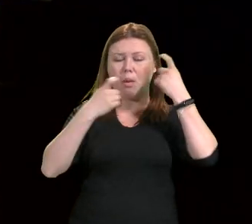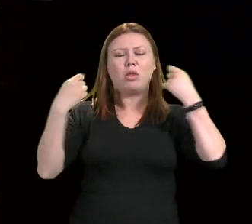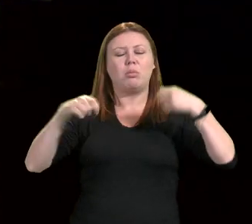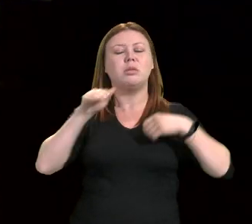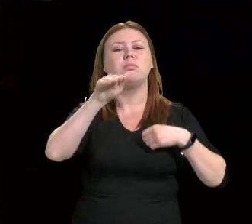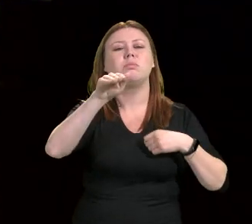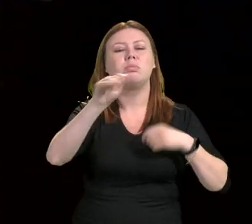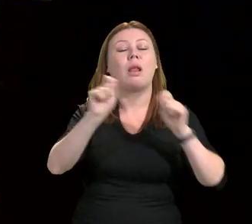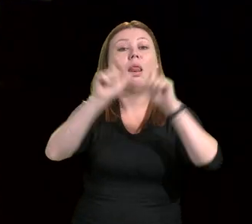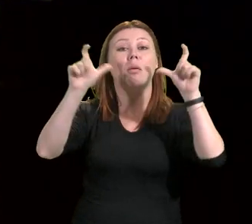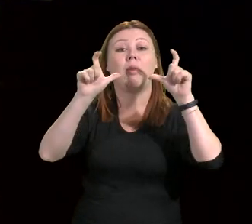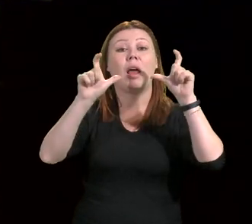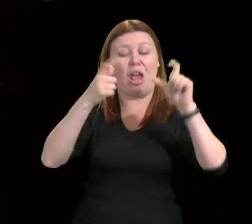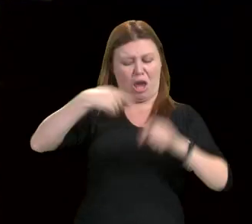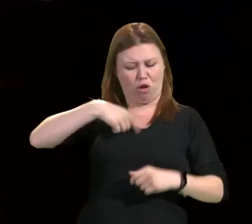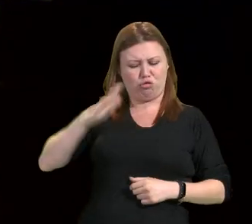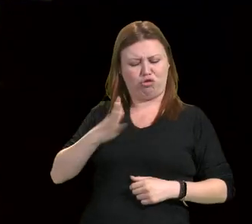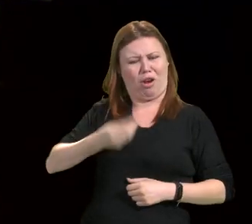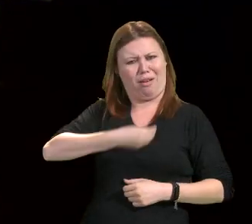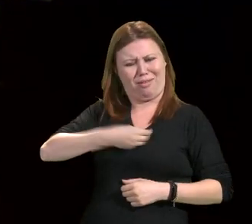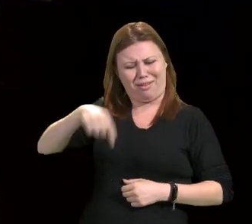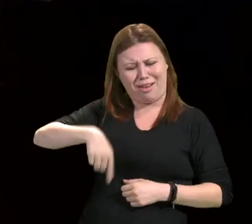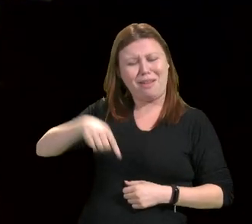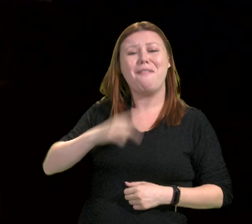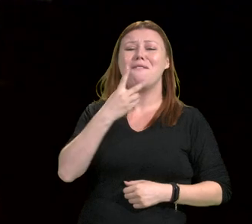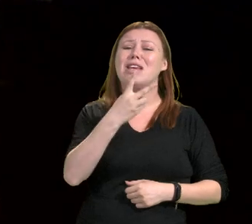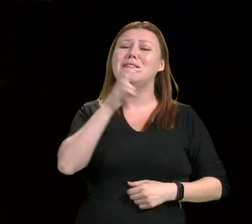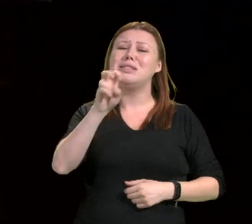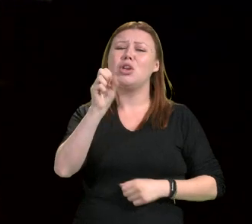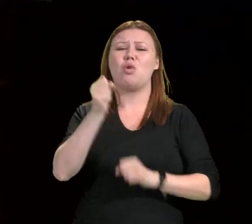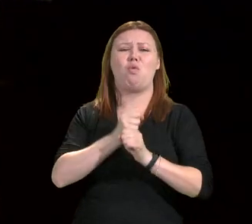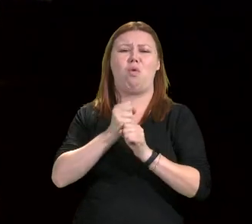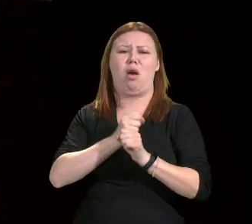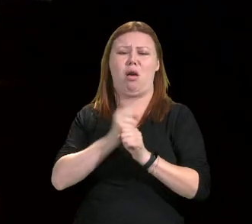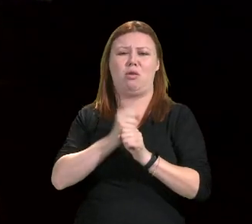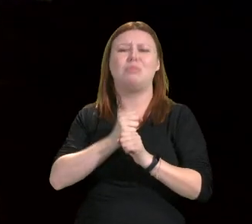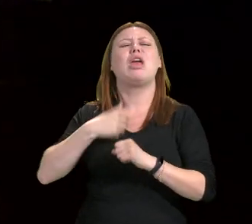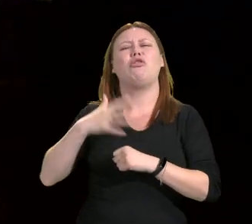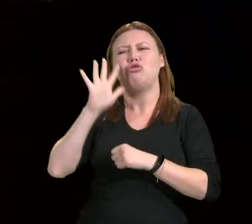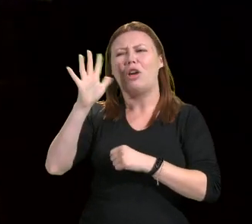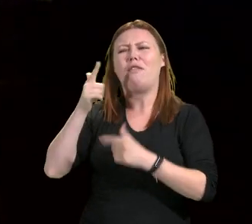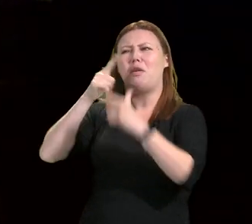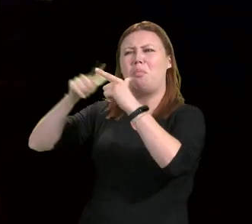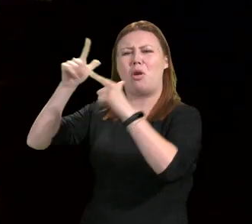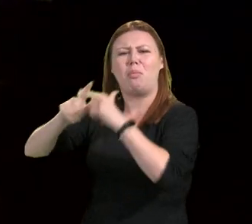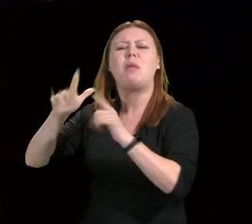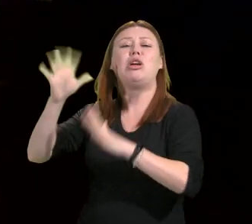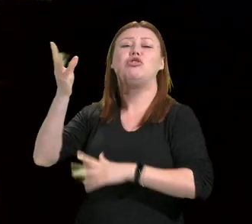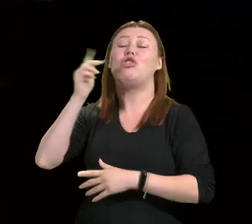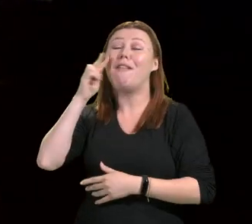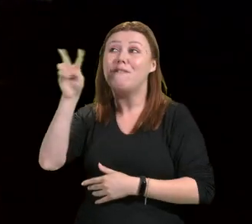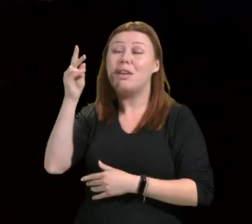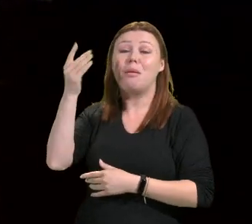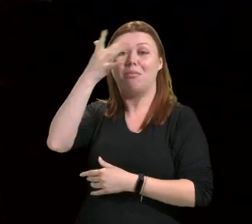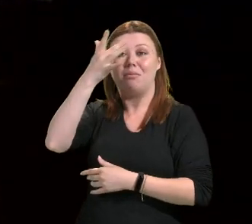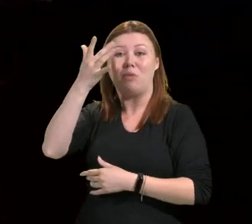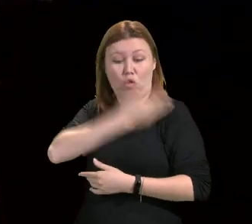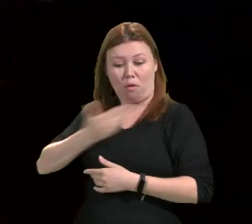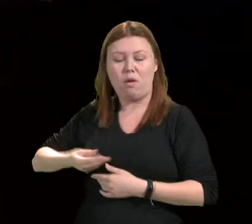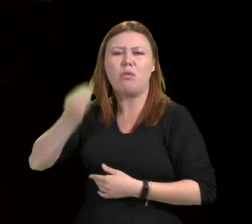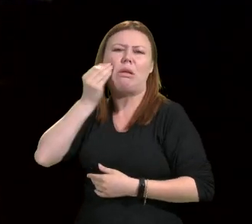seguinte, eu estou aqui há 25 anos, eu já vi várias crises, eu já vi várias tentativas de passar por cima de nós, e